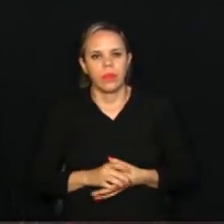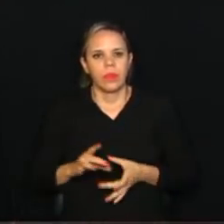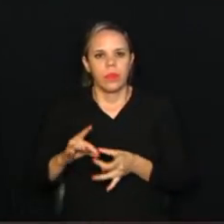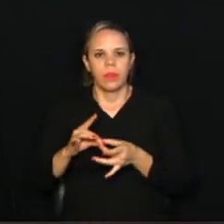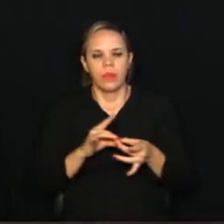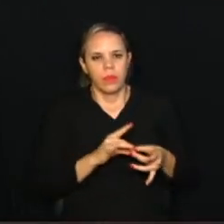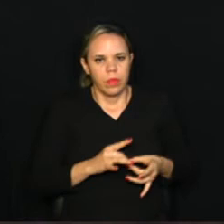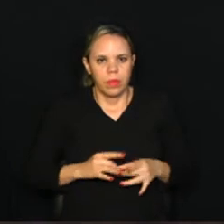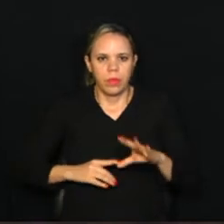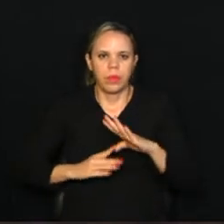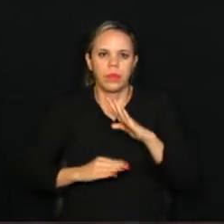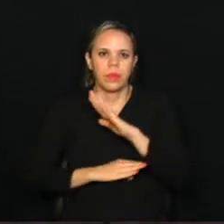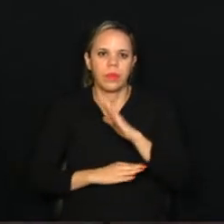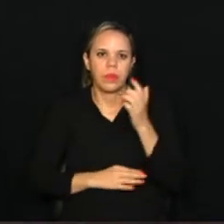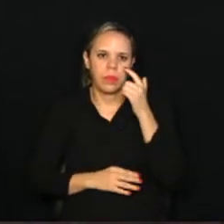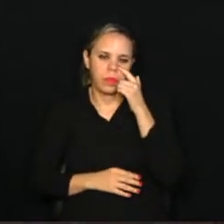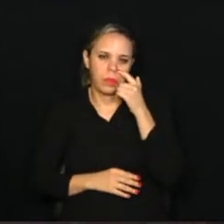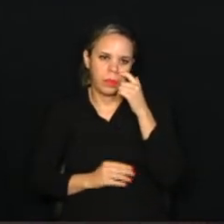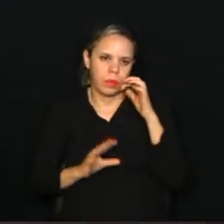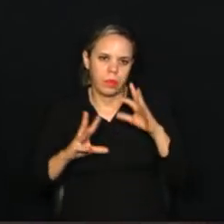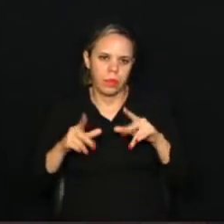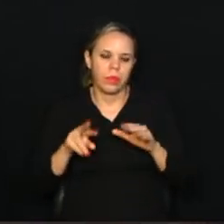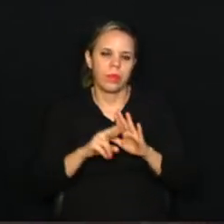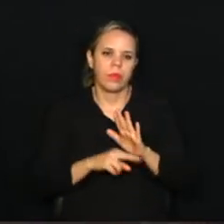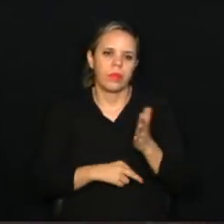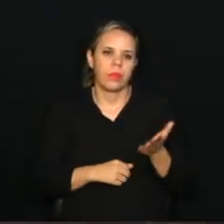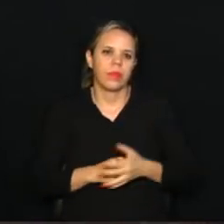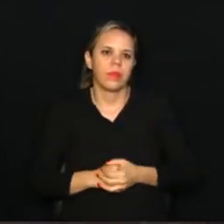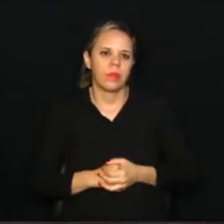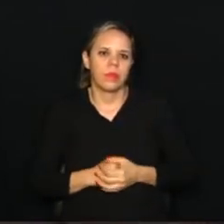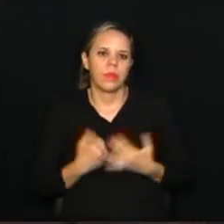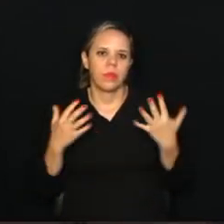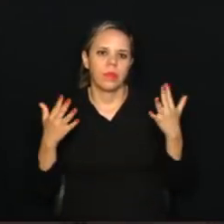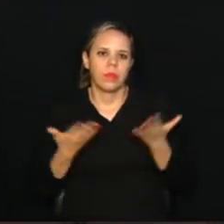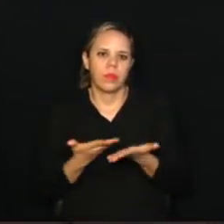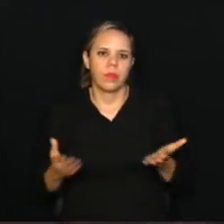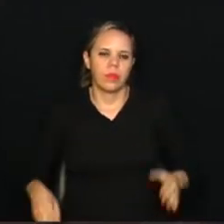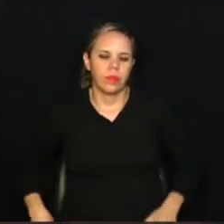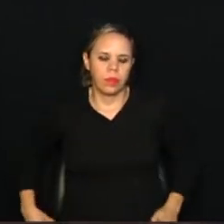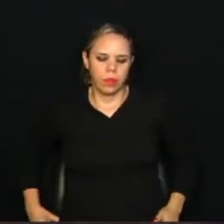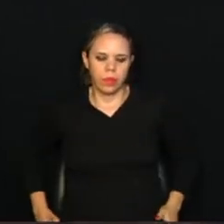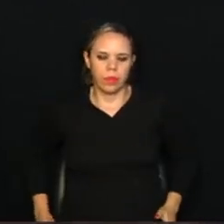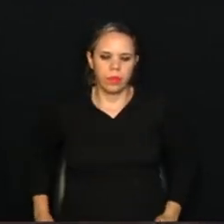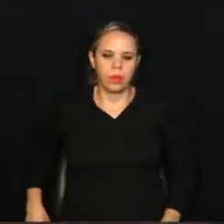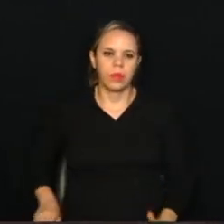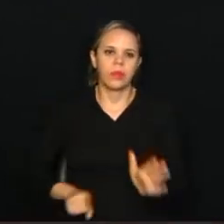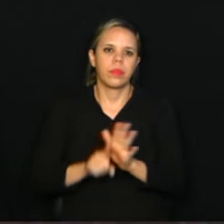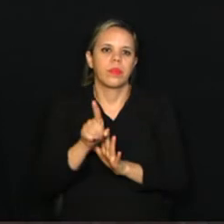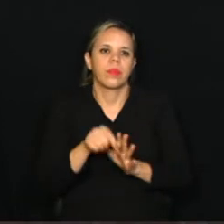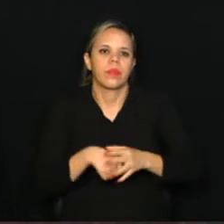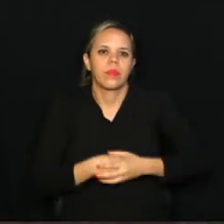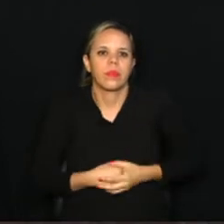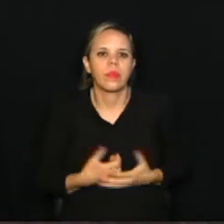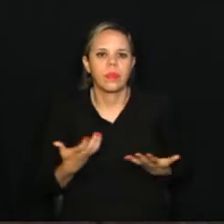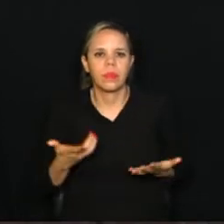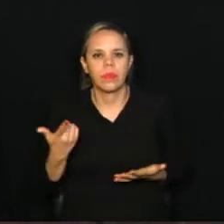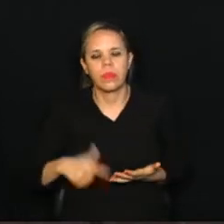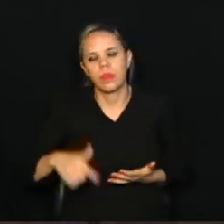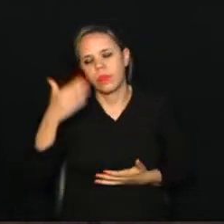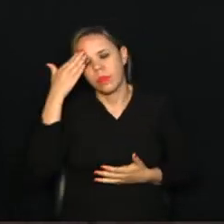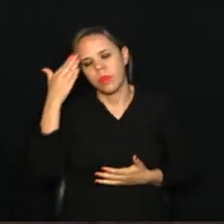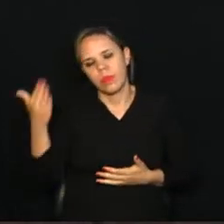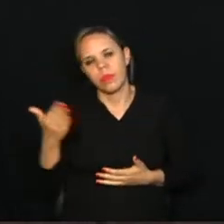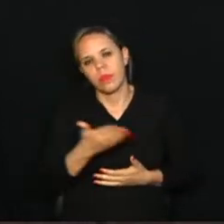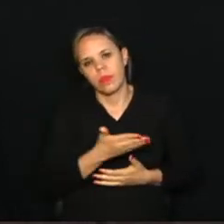unificação com a Câmara, né, de todos os protocolos. Então, parabéns pela pergunta. Eu queria mais uma vez